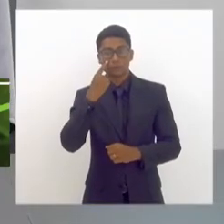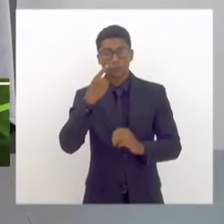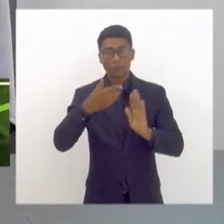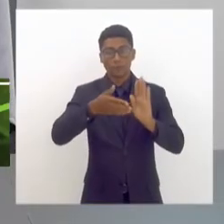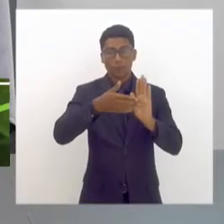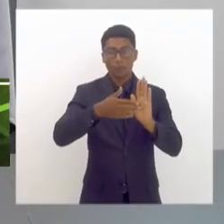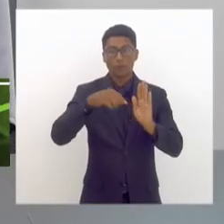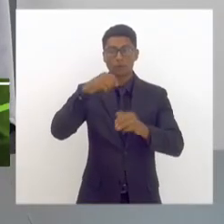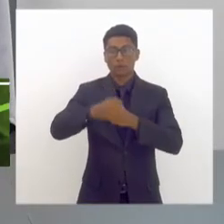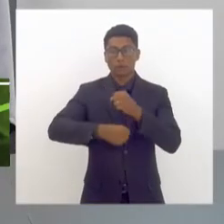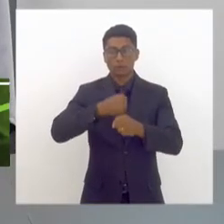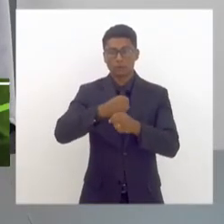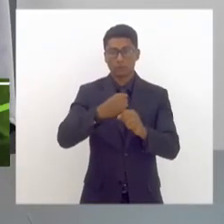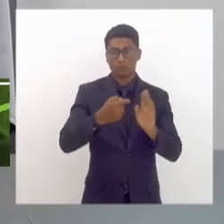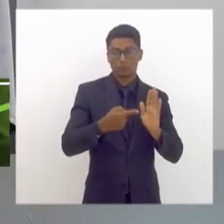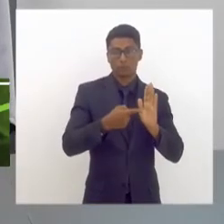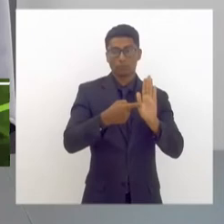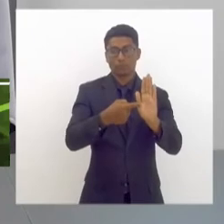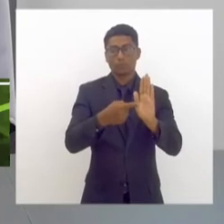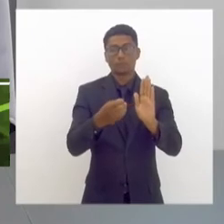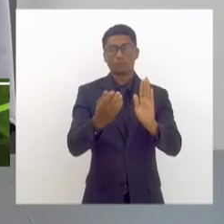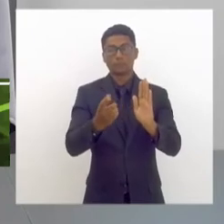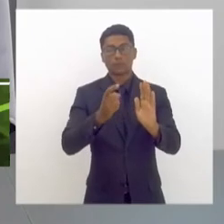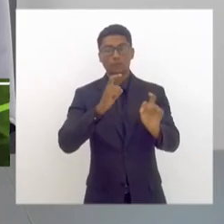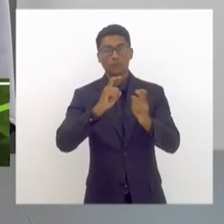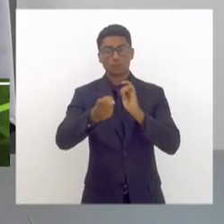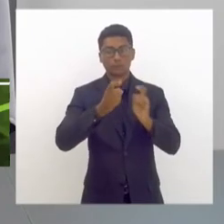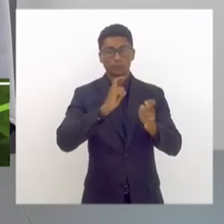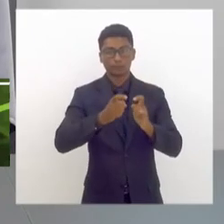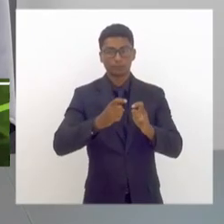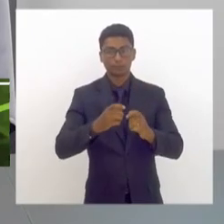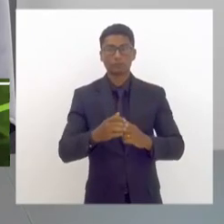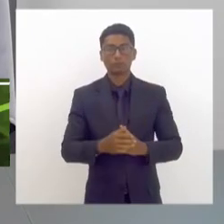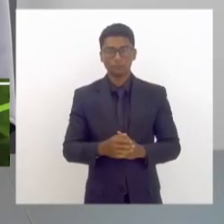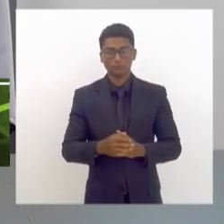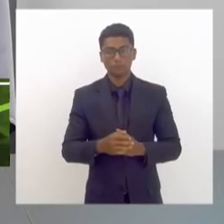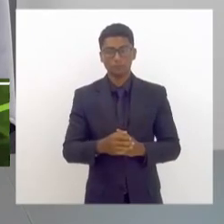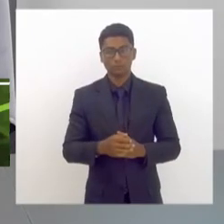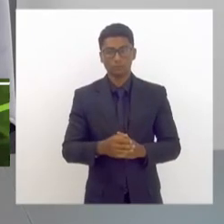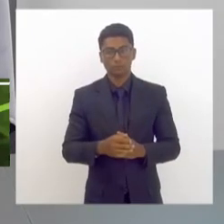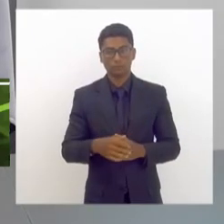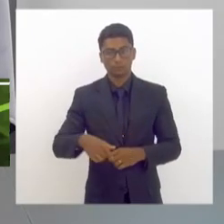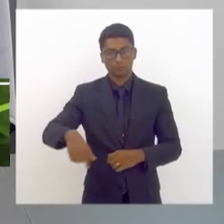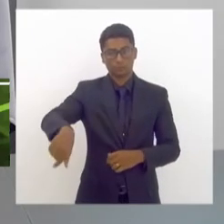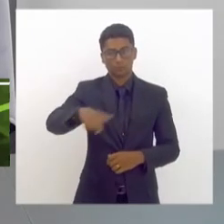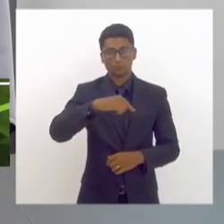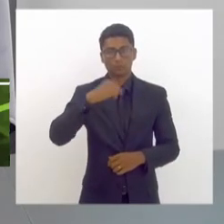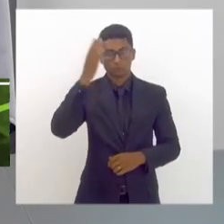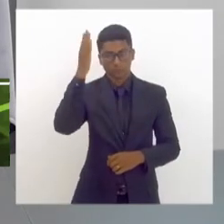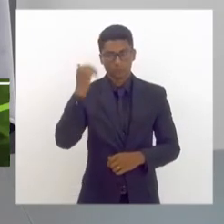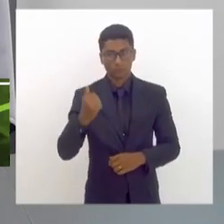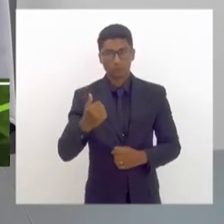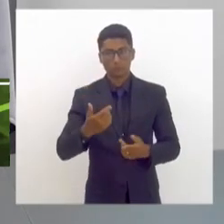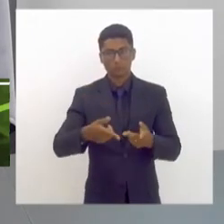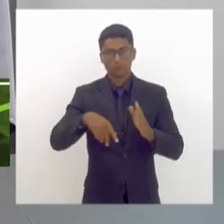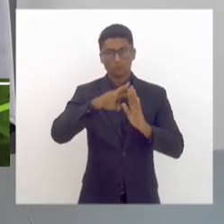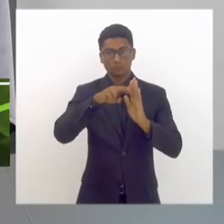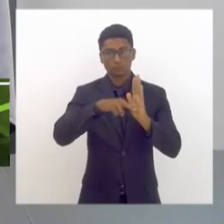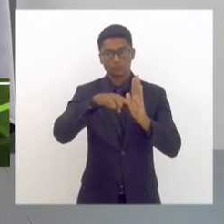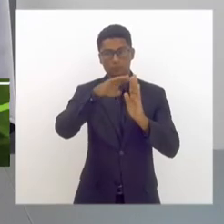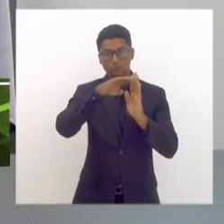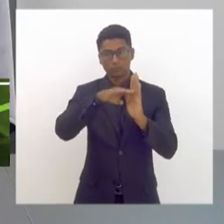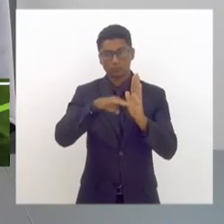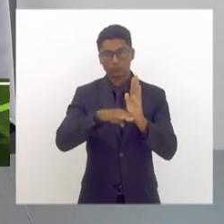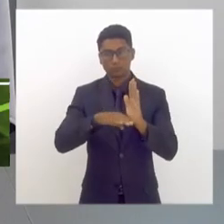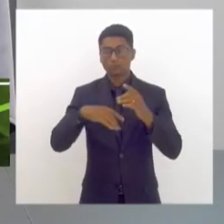ano para colocar em discussão e ser o pontapé para o diálogo. A gente sabe que esse tipo de norma, o ideal é que ela parta